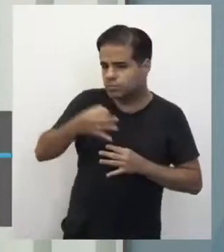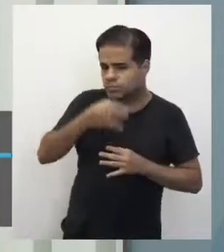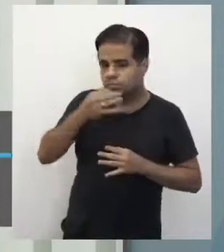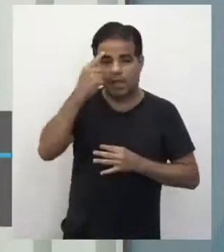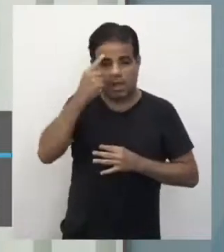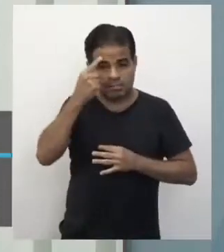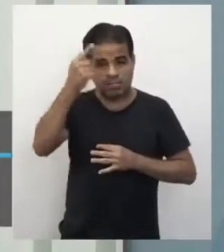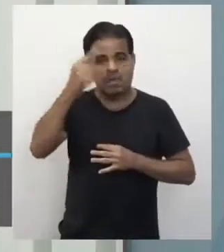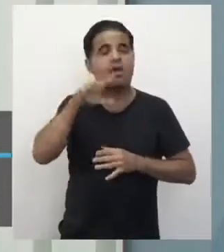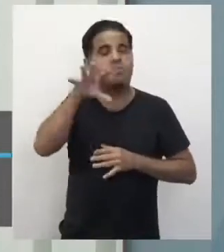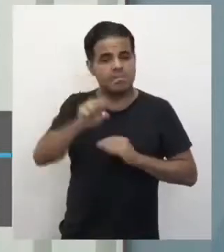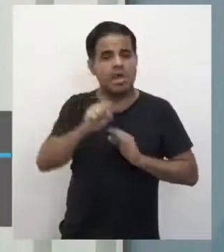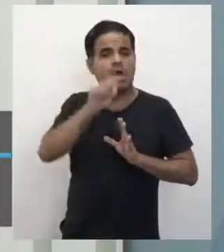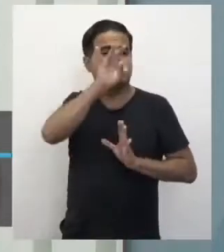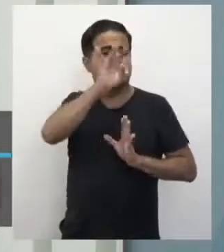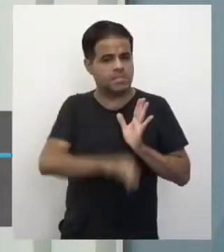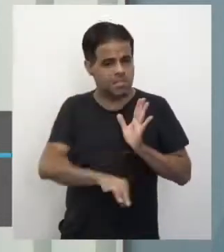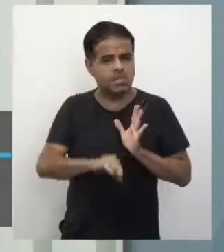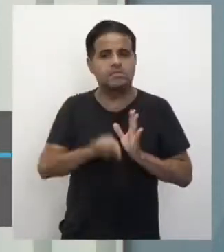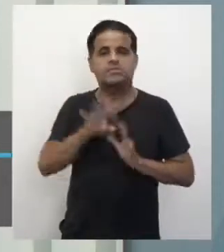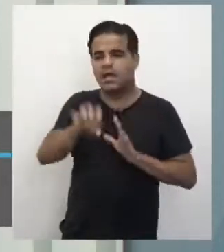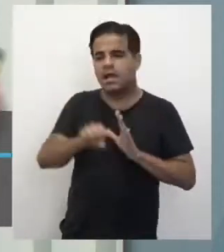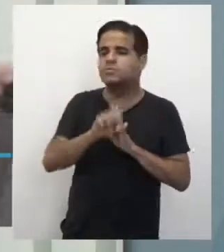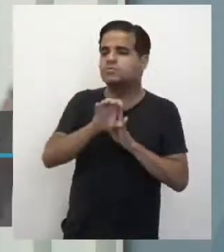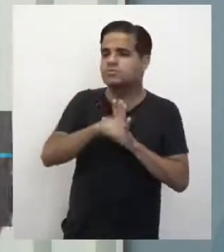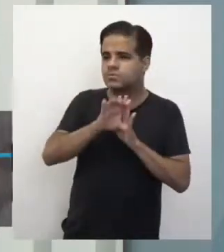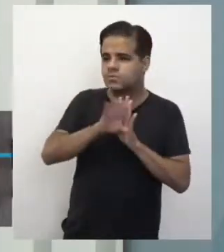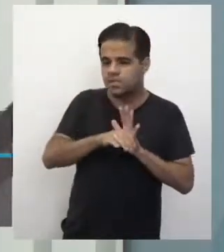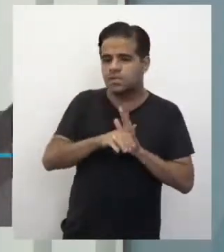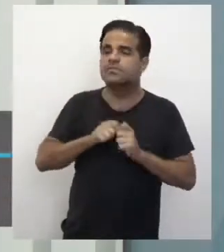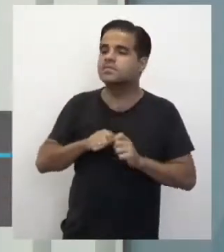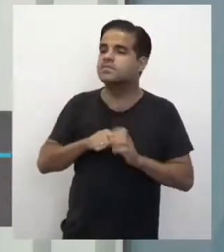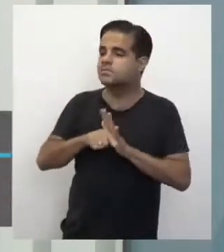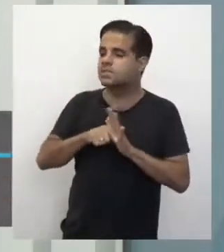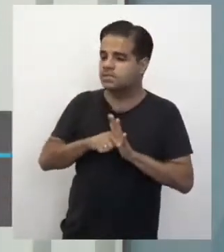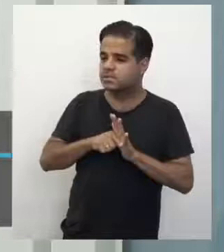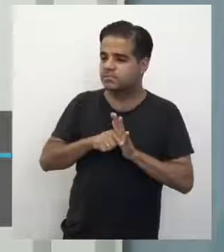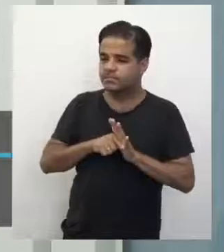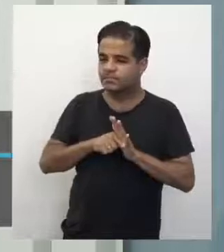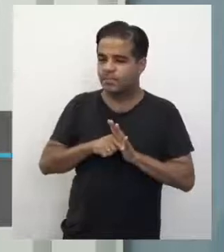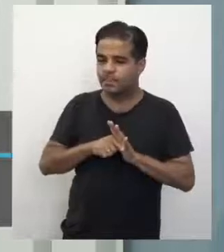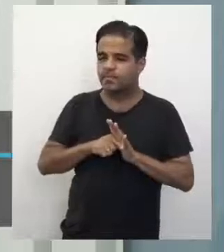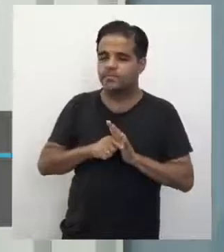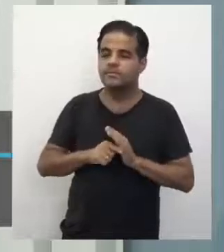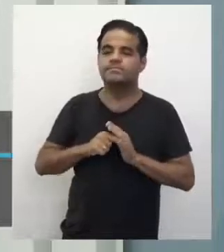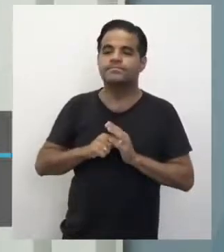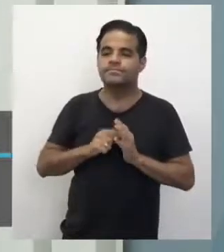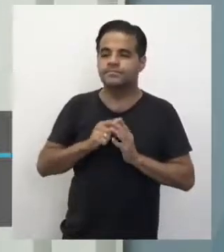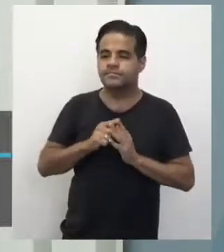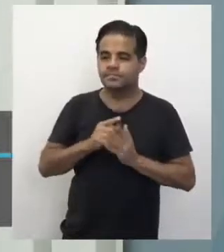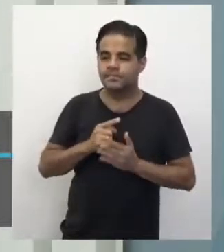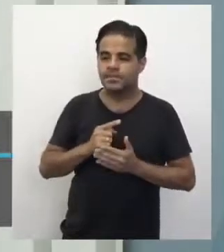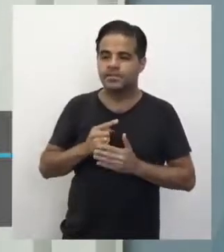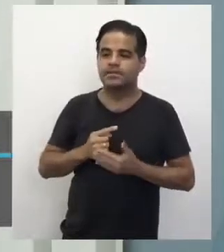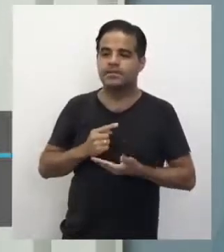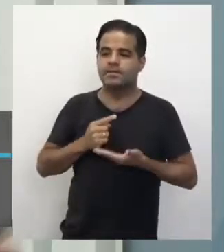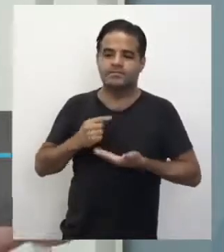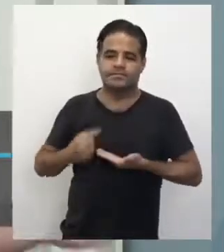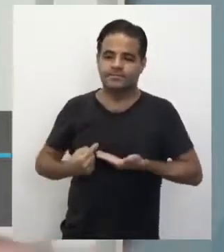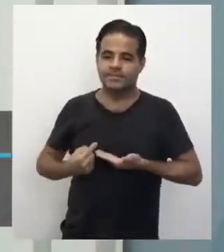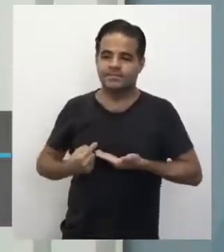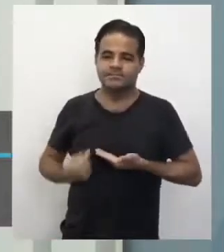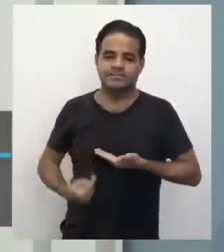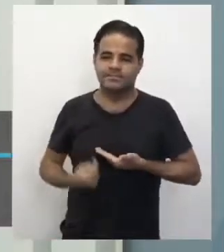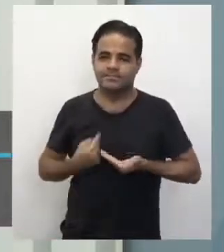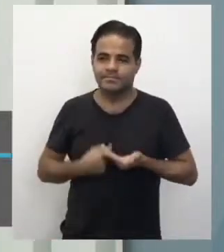é pegar esse texto, pegar esses conceitos e fazer a pesquisa, se for o caso, ou a leitura crítica, se for o caso. Lembrando, né, a professora